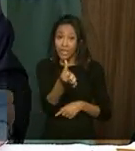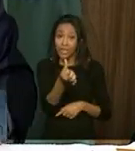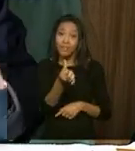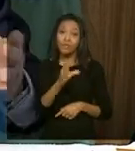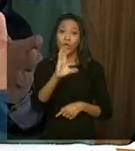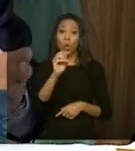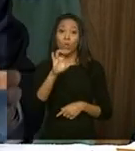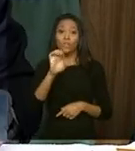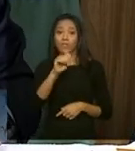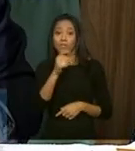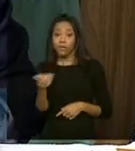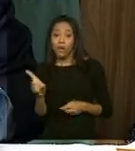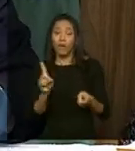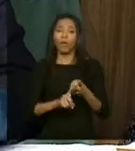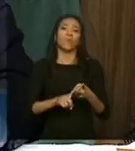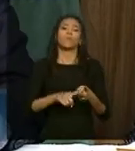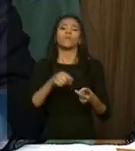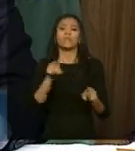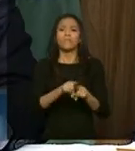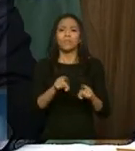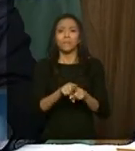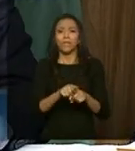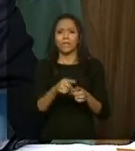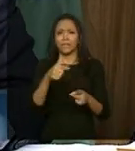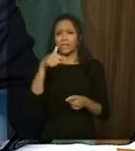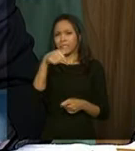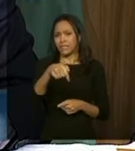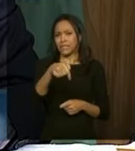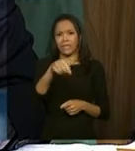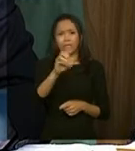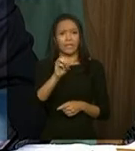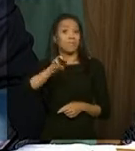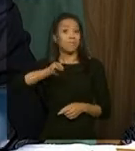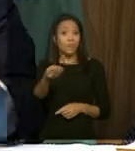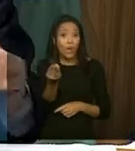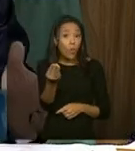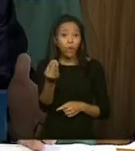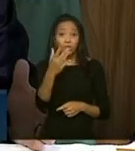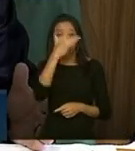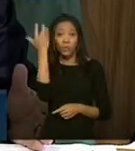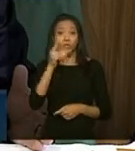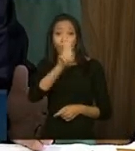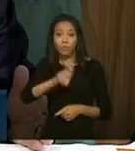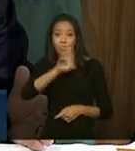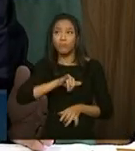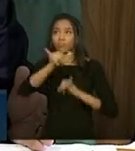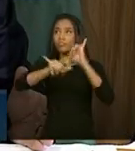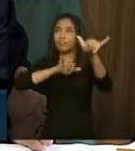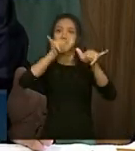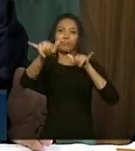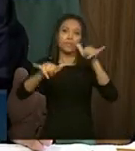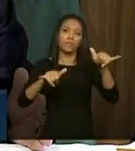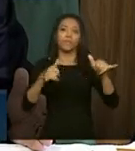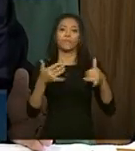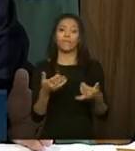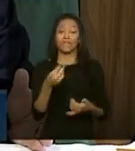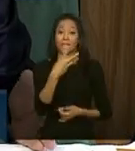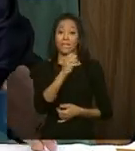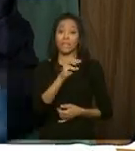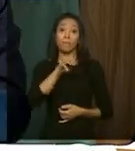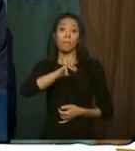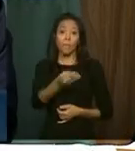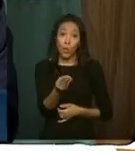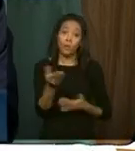concessões, 12 aeroportos que estão sendo modernizados, 70 milhões de passageiros a mais? Porque nós tínhamos 33 milhões de passageiros em